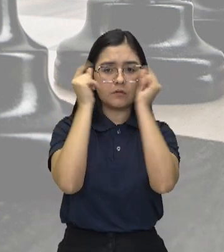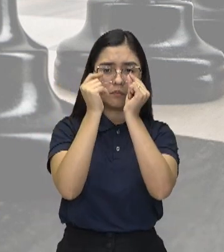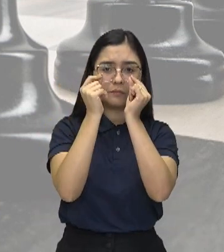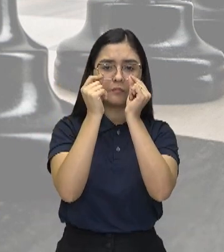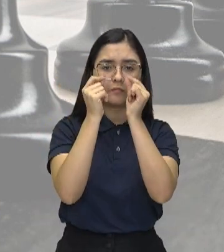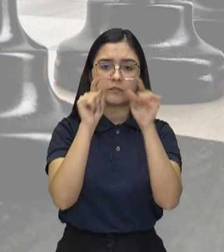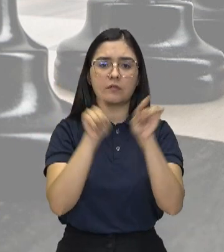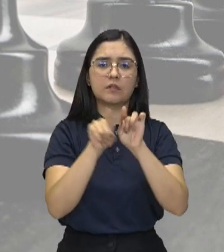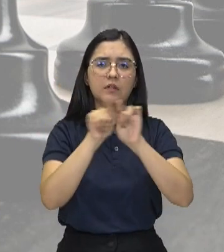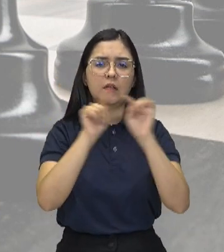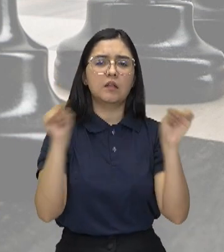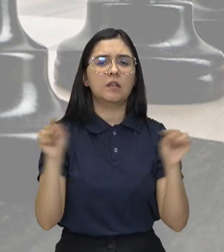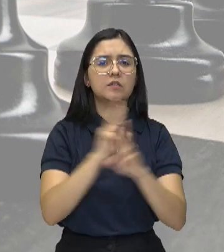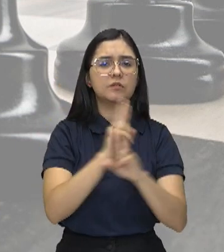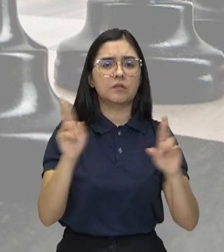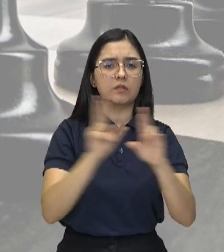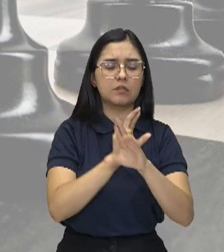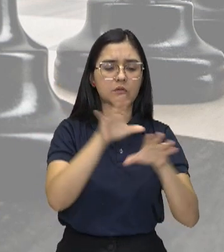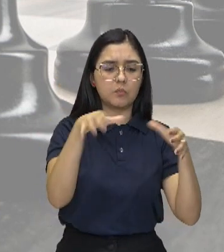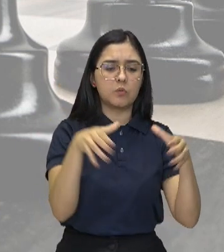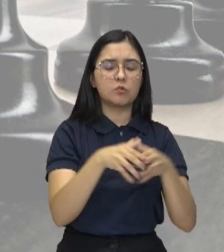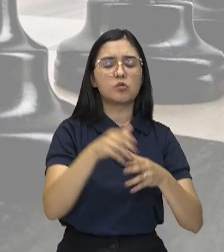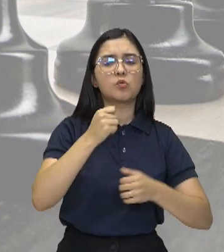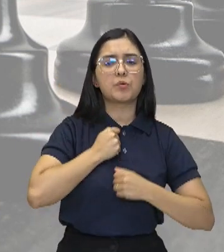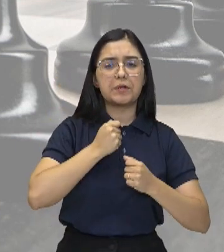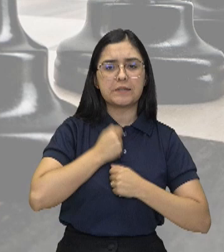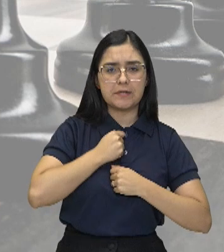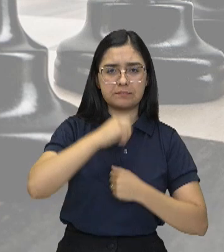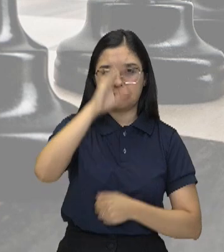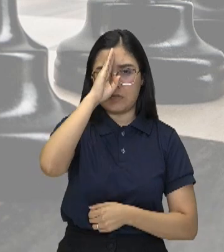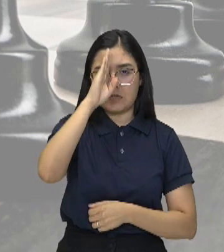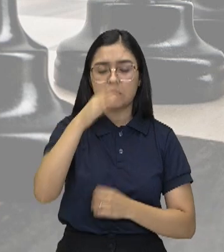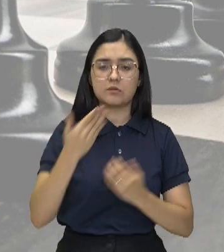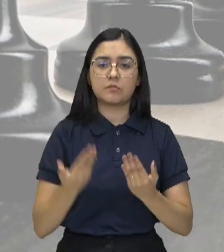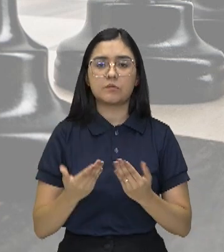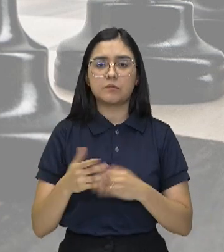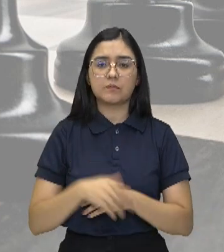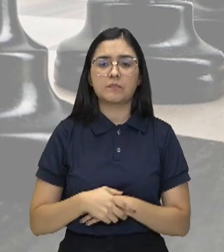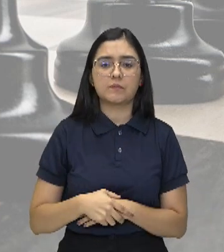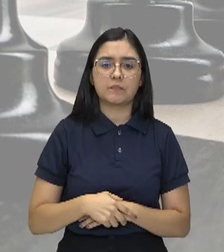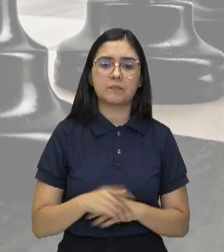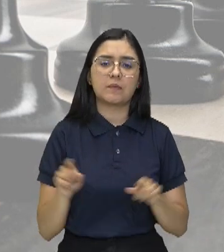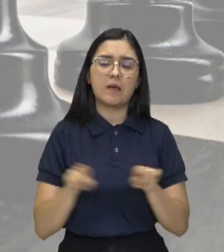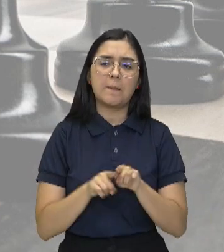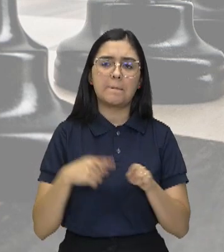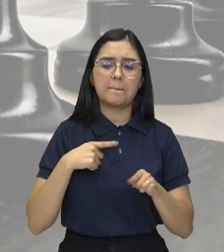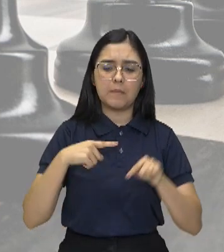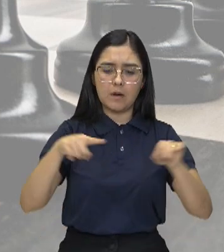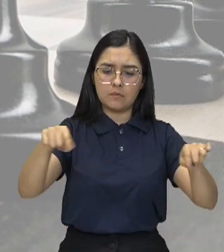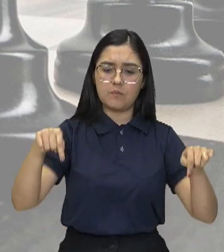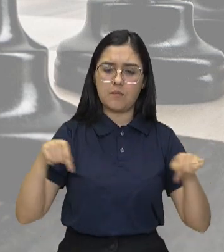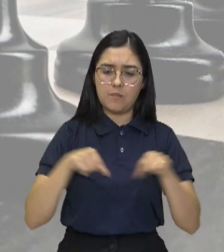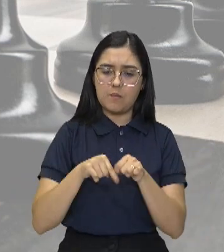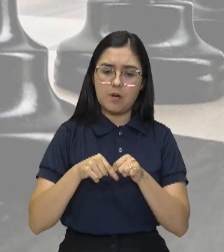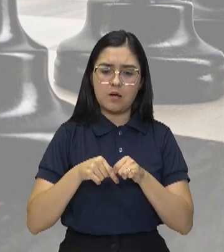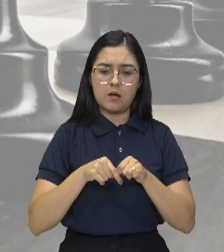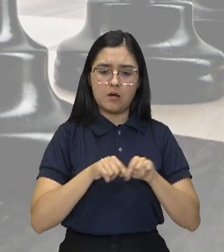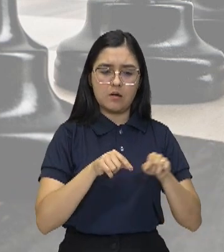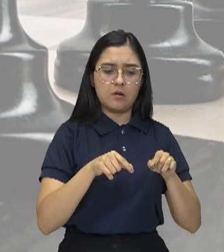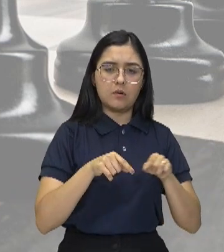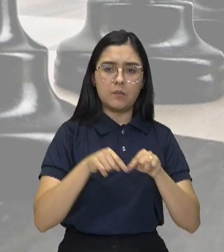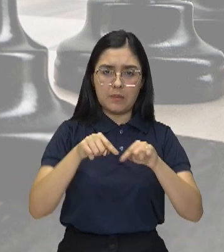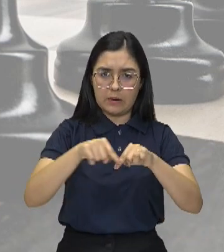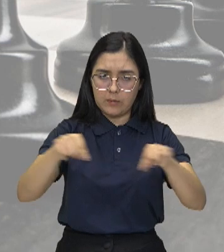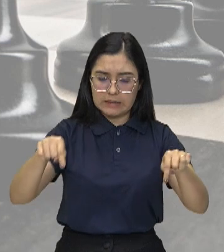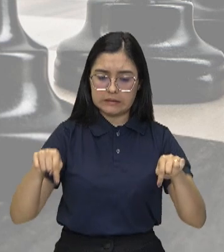um exército, né? Sempre o jogo de xadrez remonta a como se fosse uma batalha num quadrado, né?